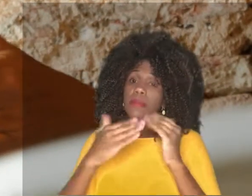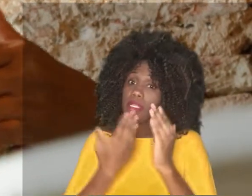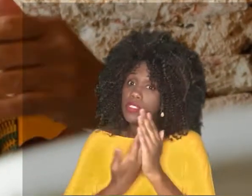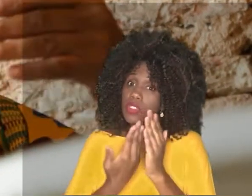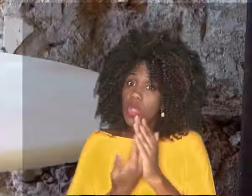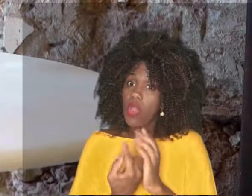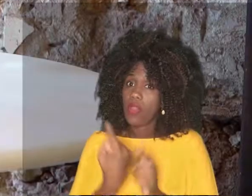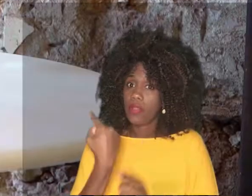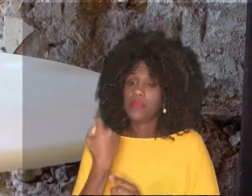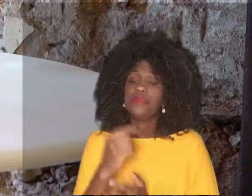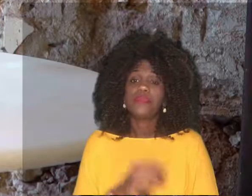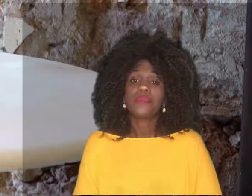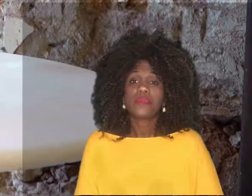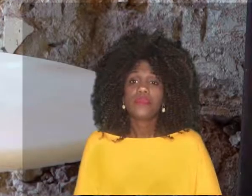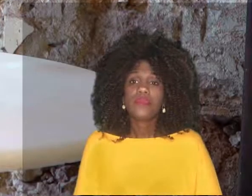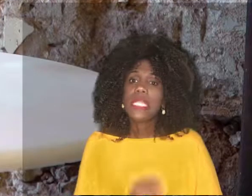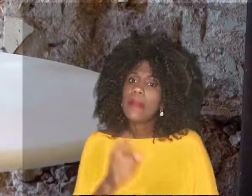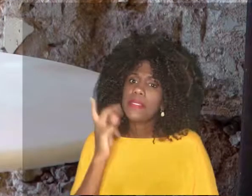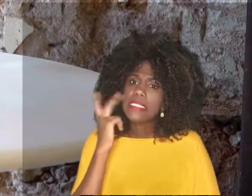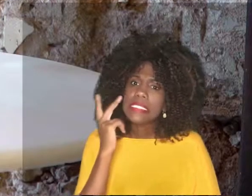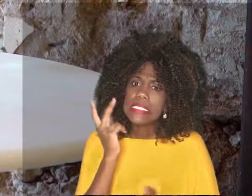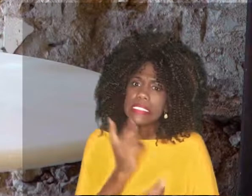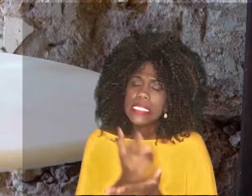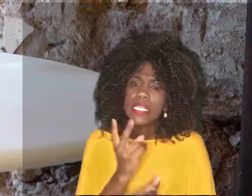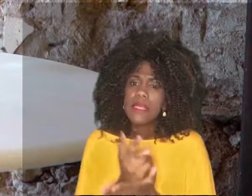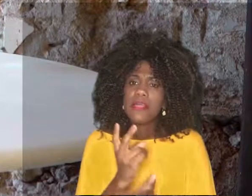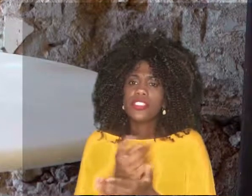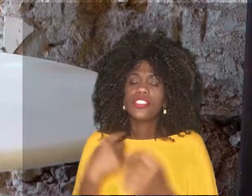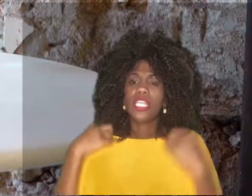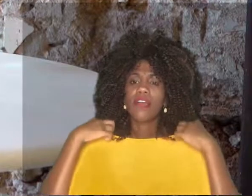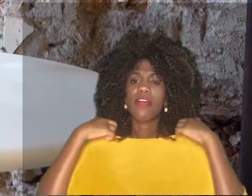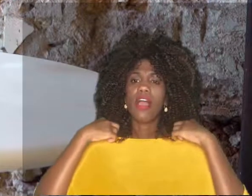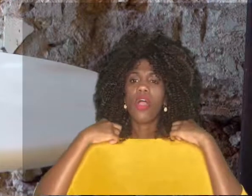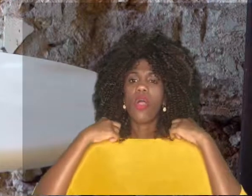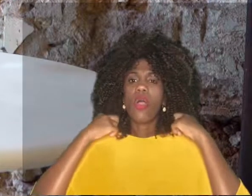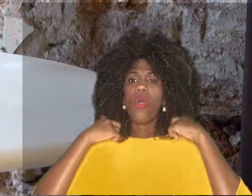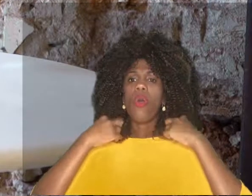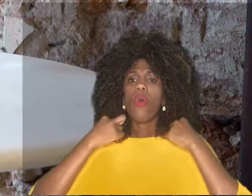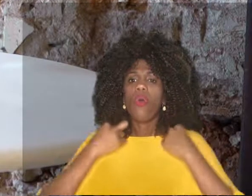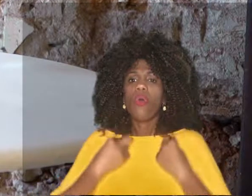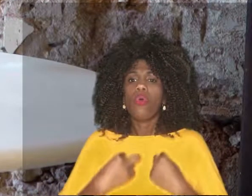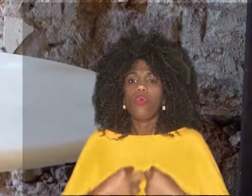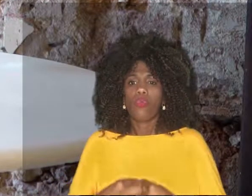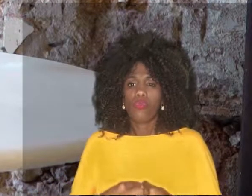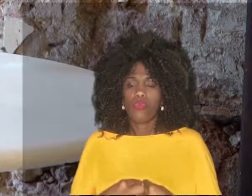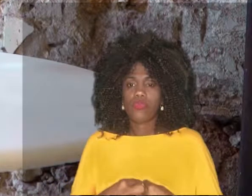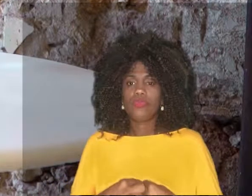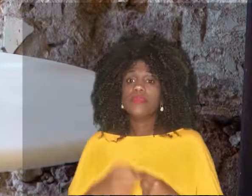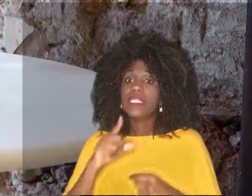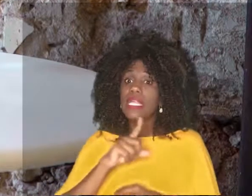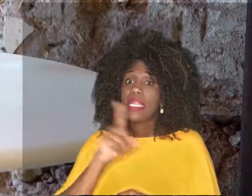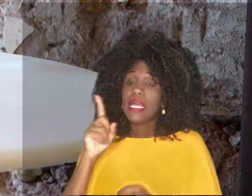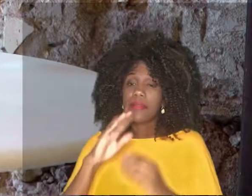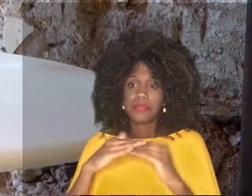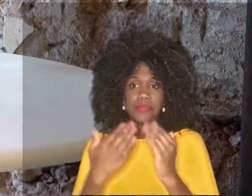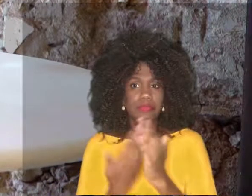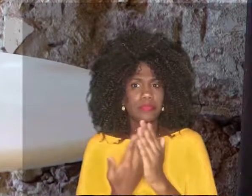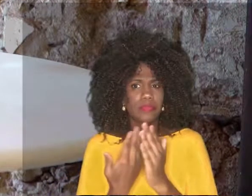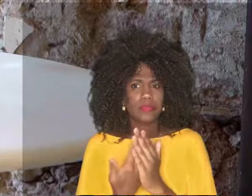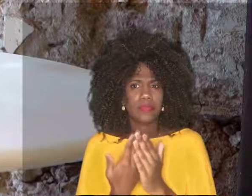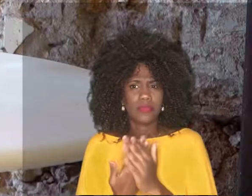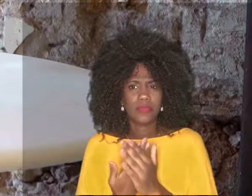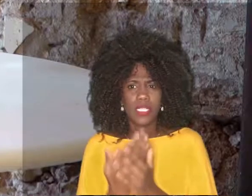escola. E normalmente a gente estava com um fio de conta, né, no pescoço. E na escola